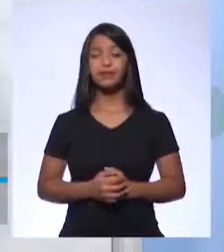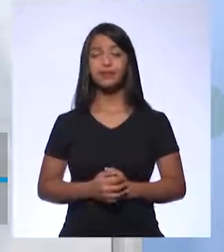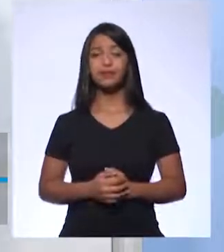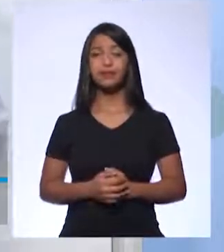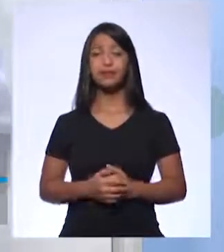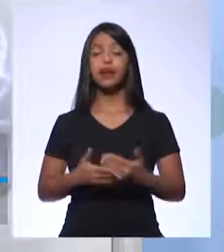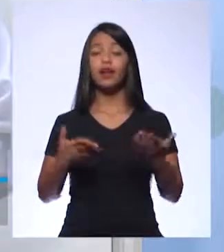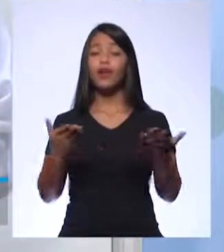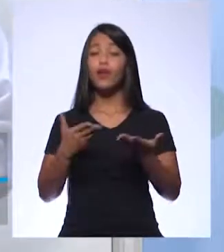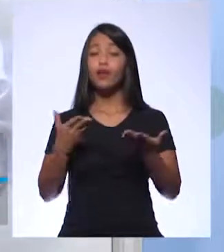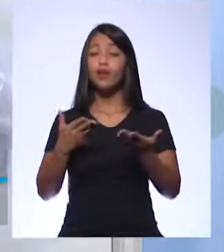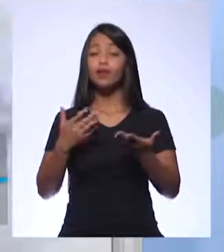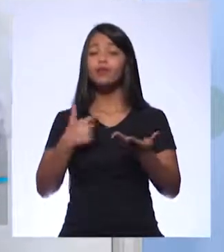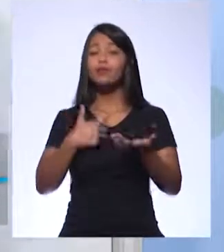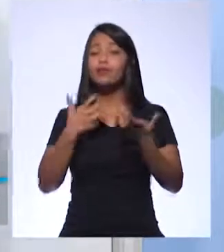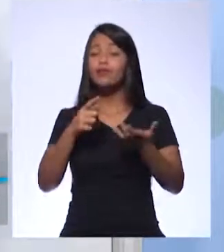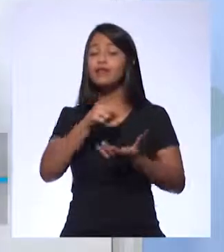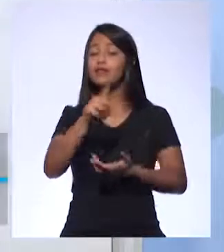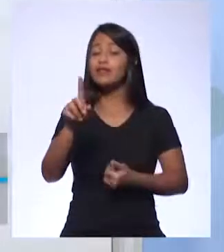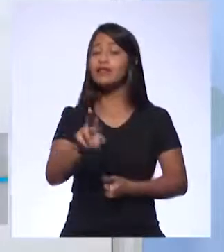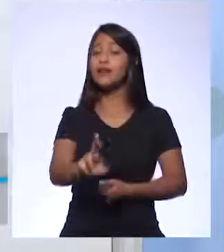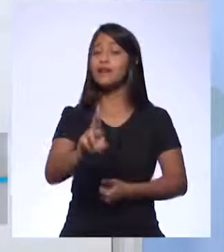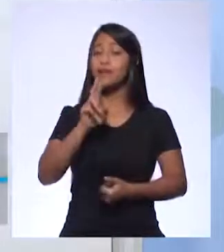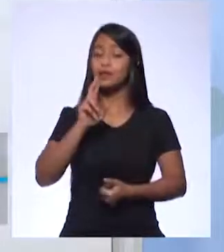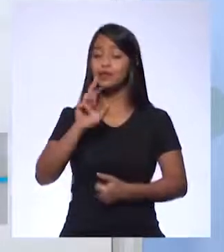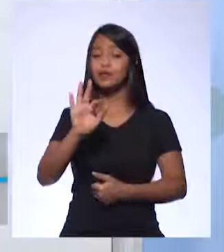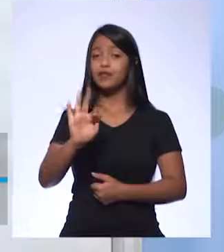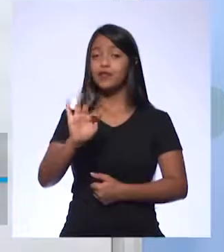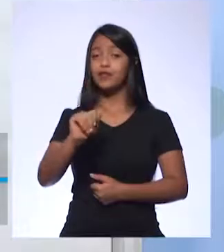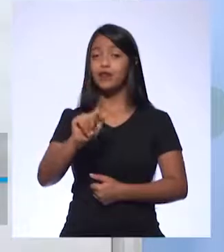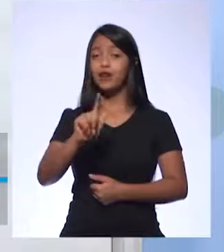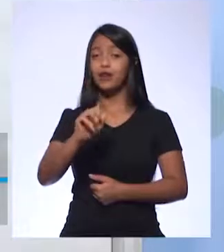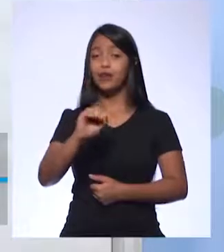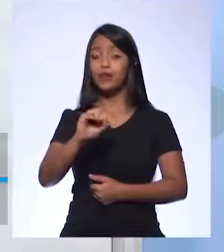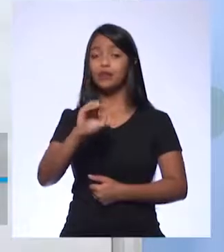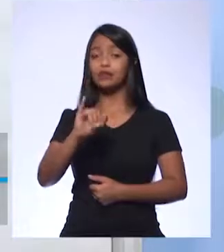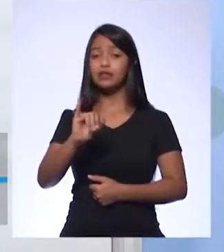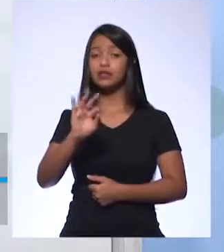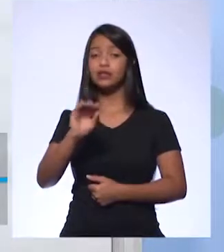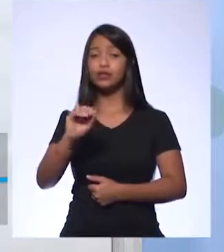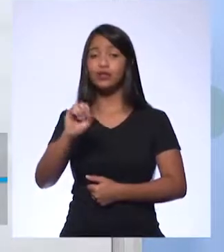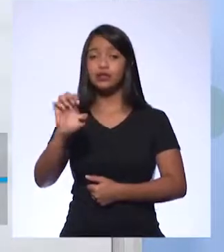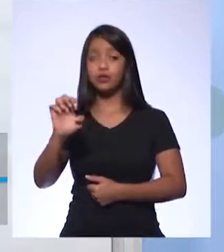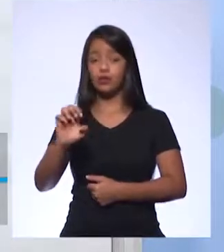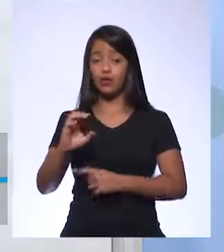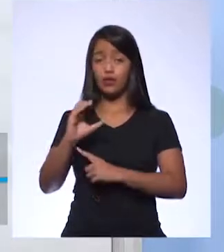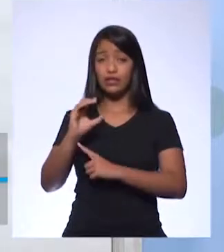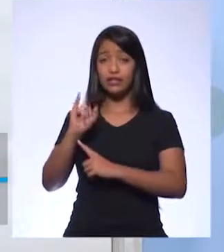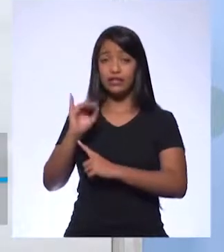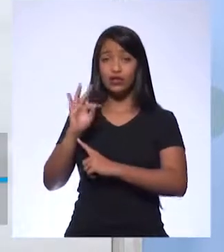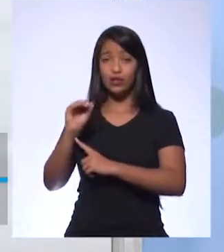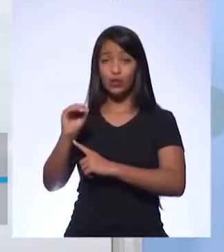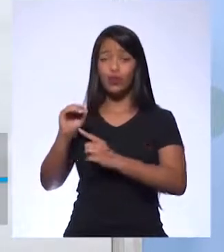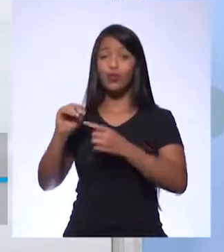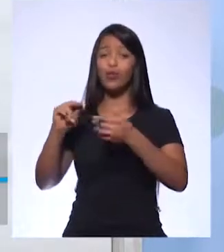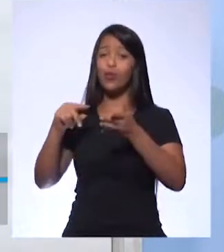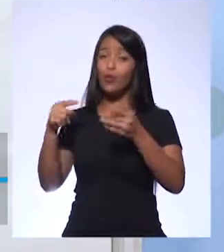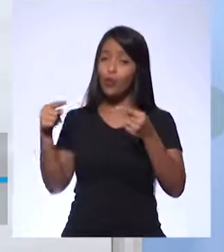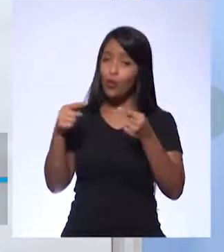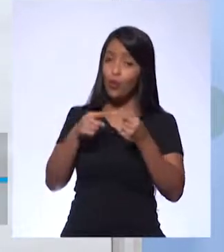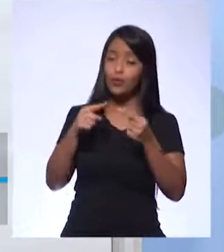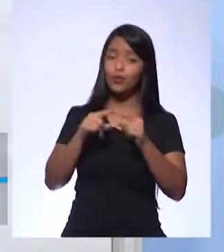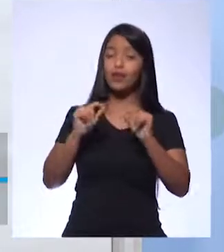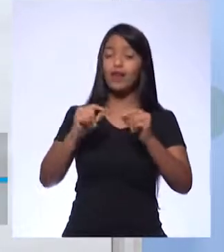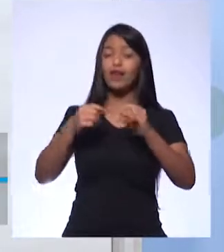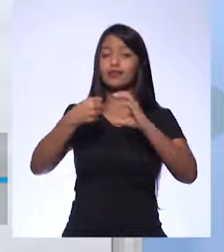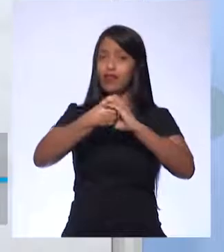quero que vocês tentem me dizer o que é fagocitose. Citos normalmente está ligado à célula, né? Tá bom? Citologia é o estudo